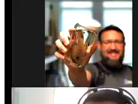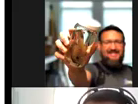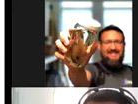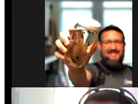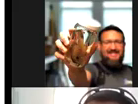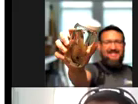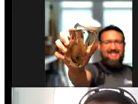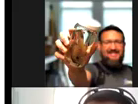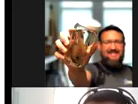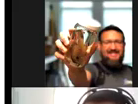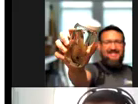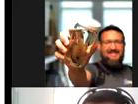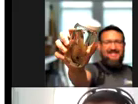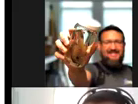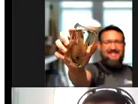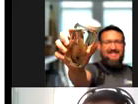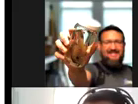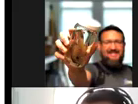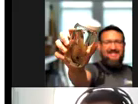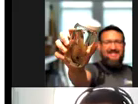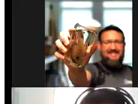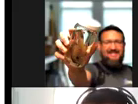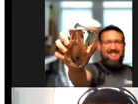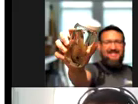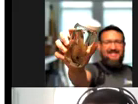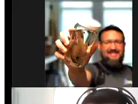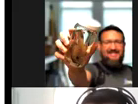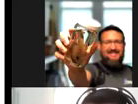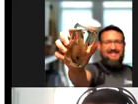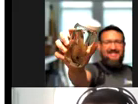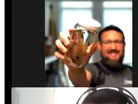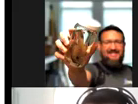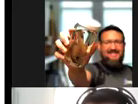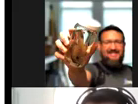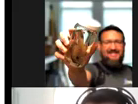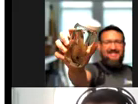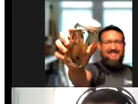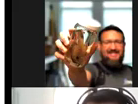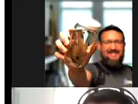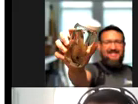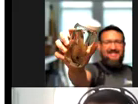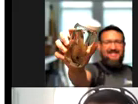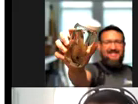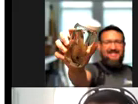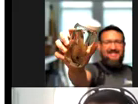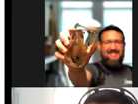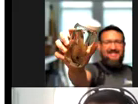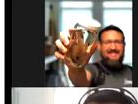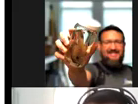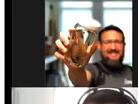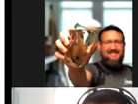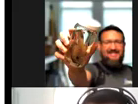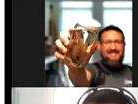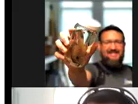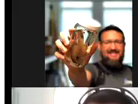e dos impactos e identificar aquelas áreas que seriam legais a gente evitar, né? Seriam, por exemplo, as áreas em azul, que são áreas onde a biodiversidade é